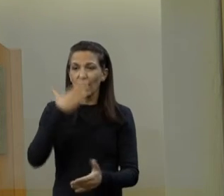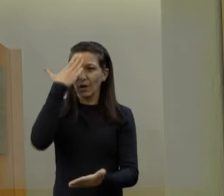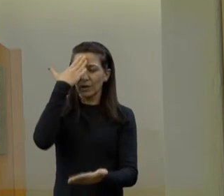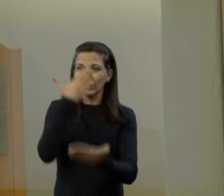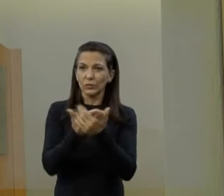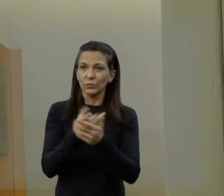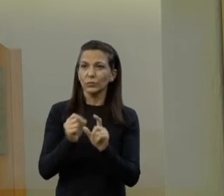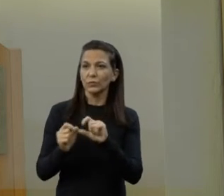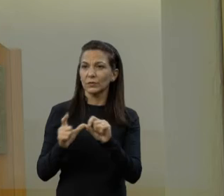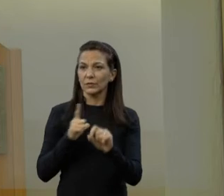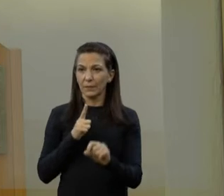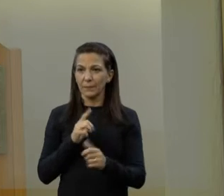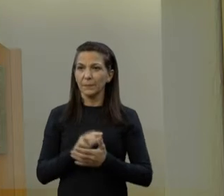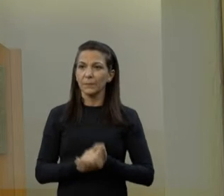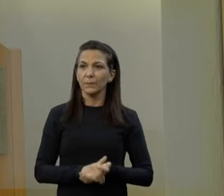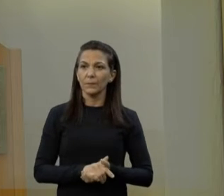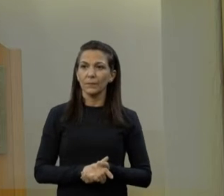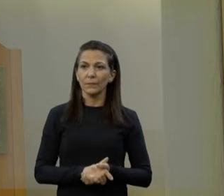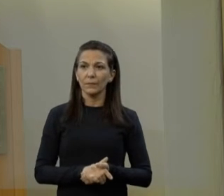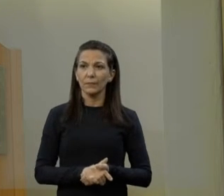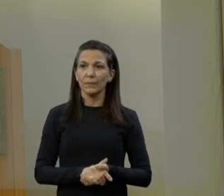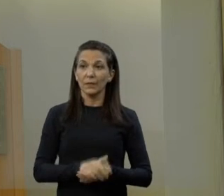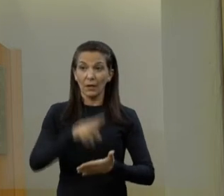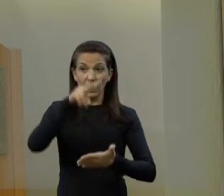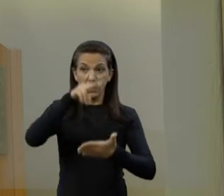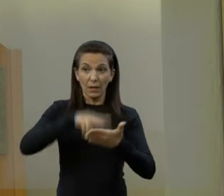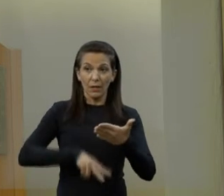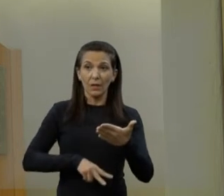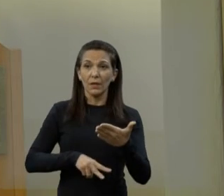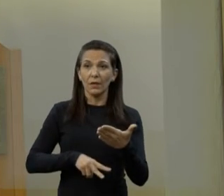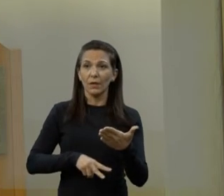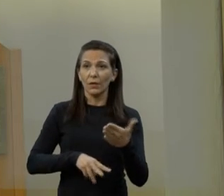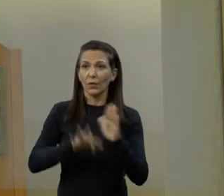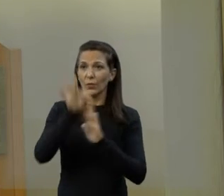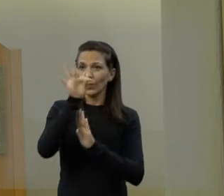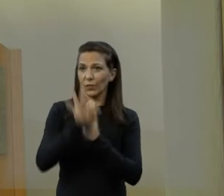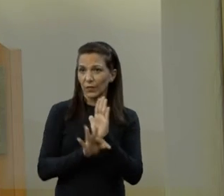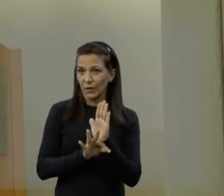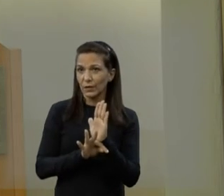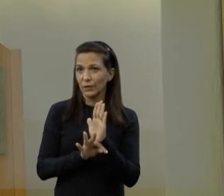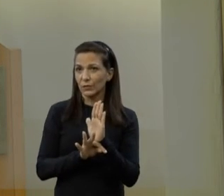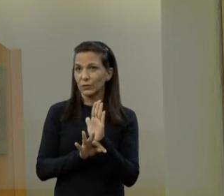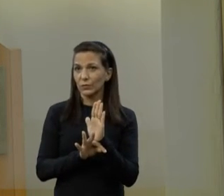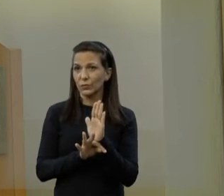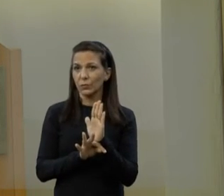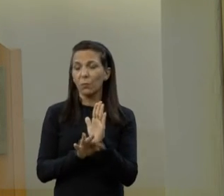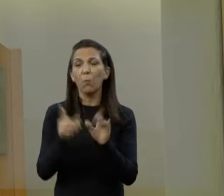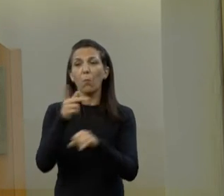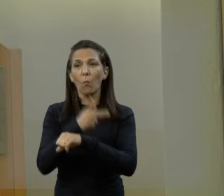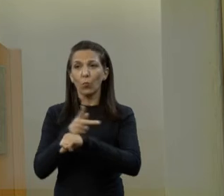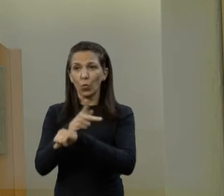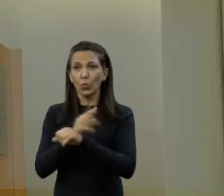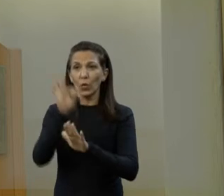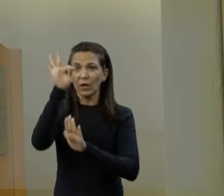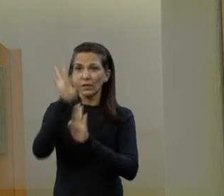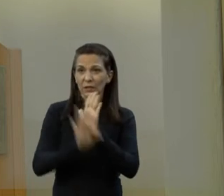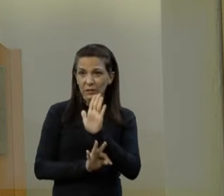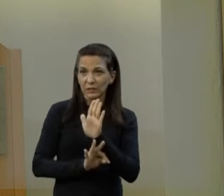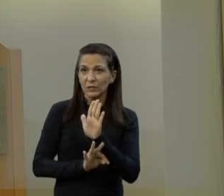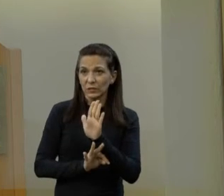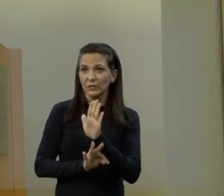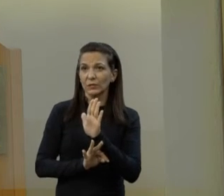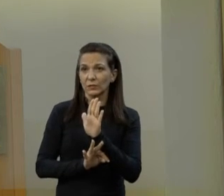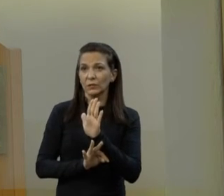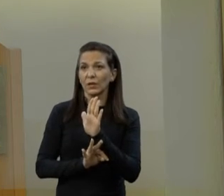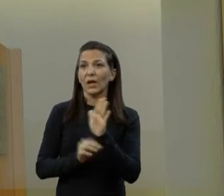isso que eu acredito e aqui eu quero ler um preço se vocês não leram por favor Busque esse texto que chama